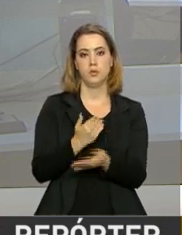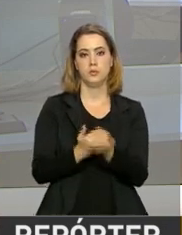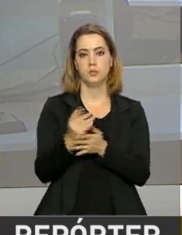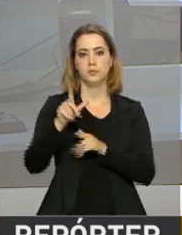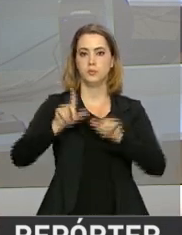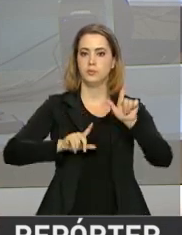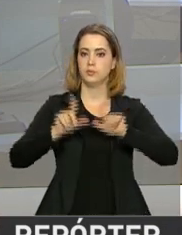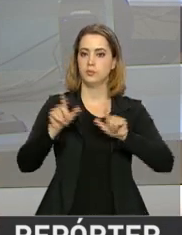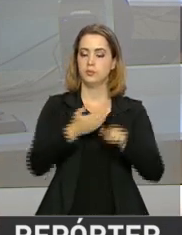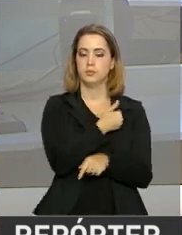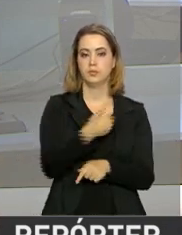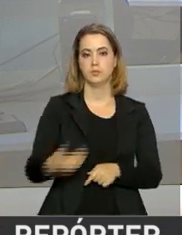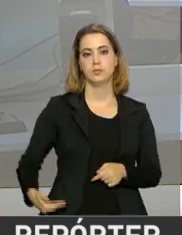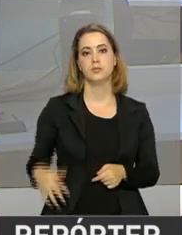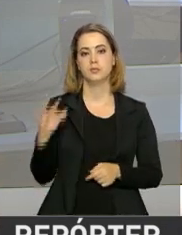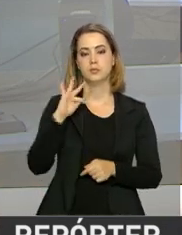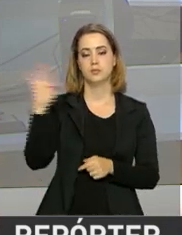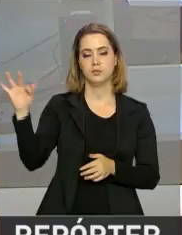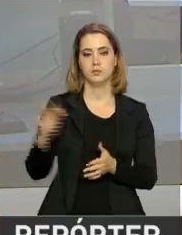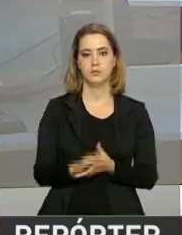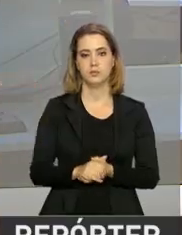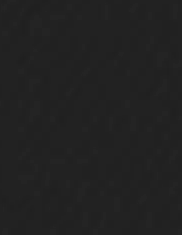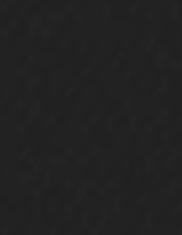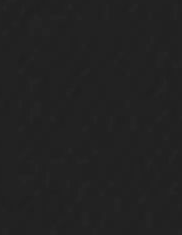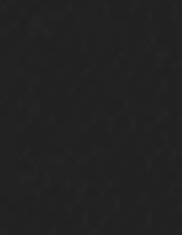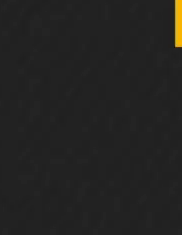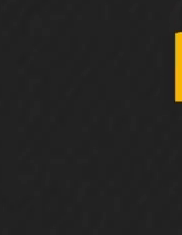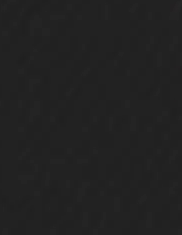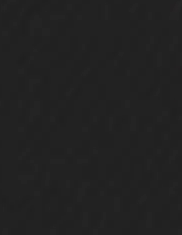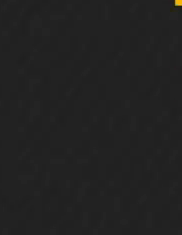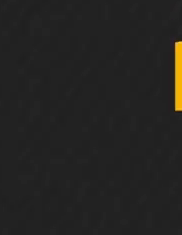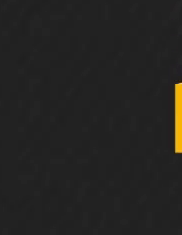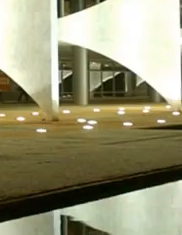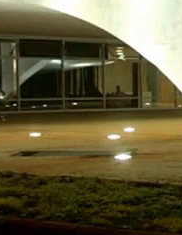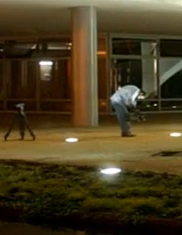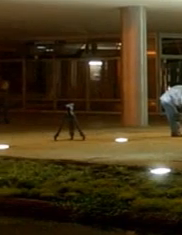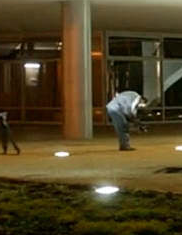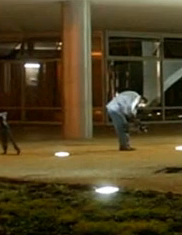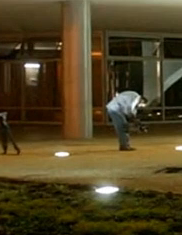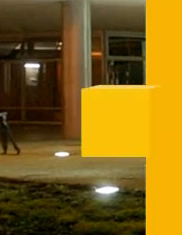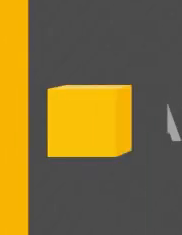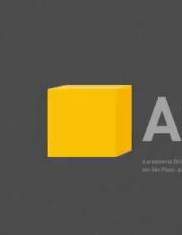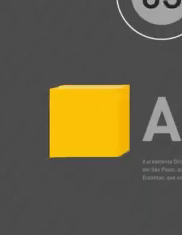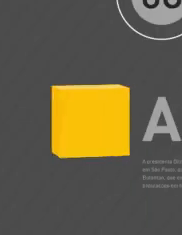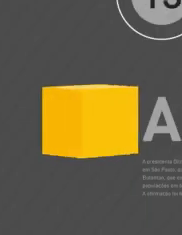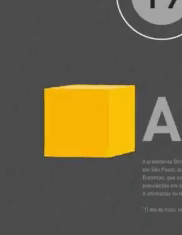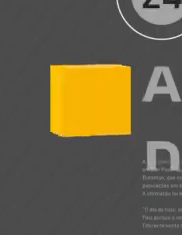continue com a gente. NBR, a TV do Governo Federal.